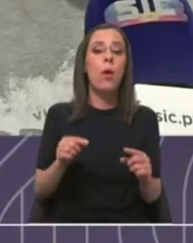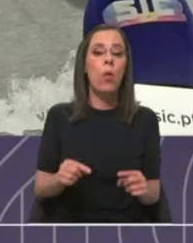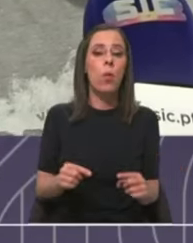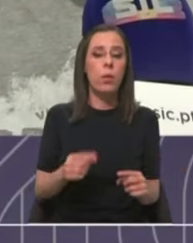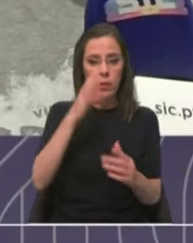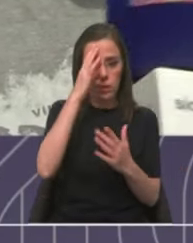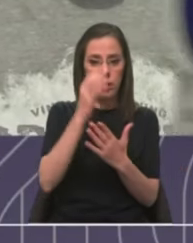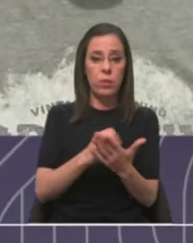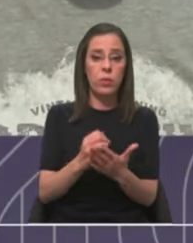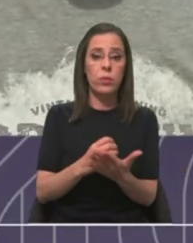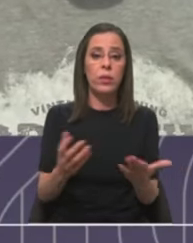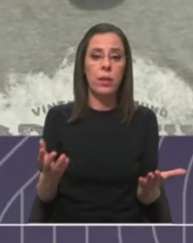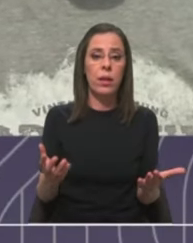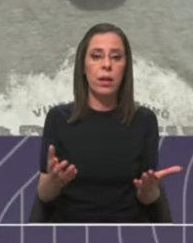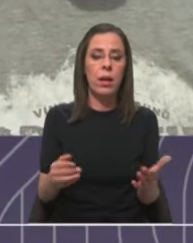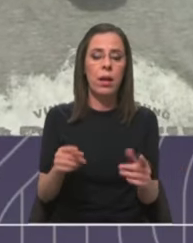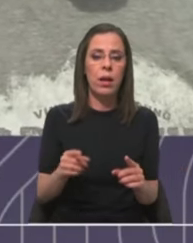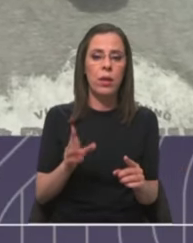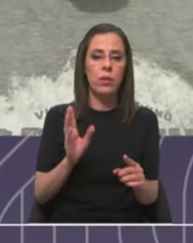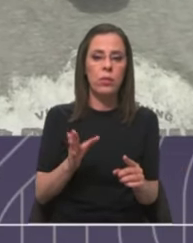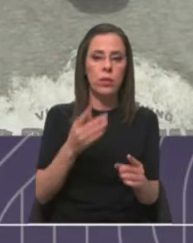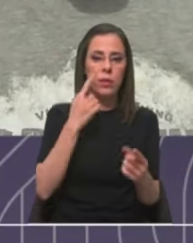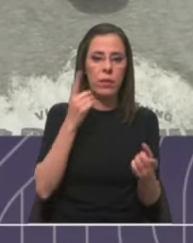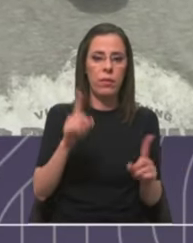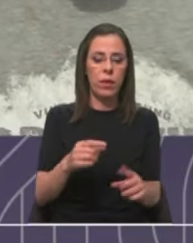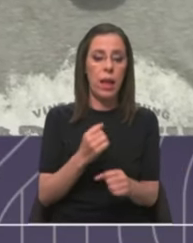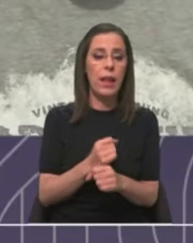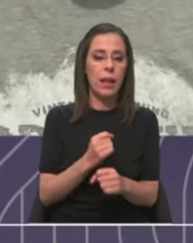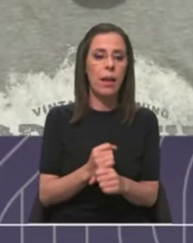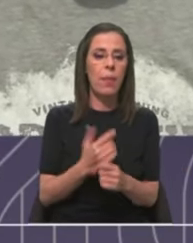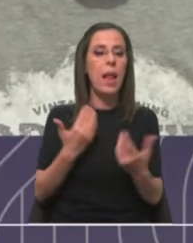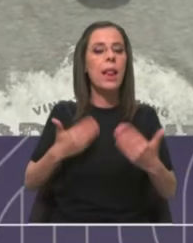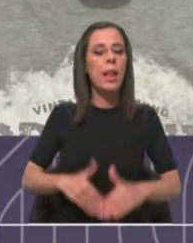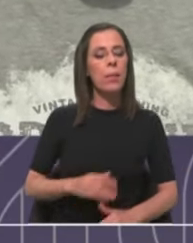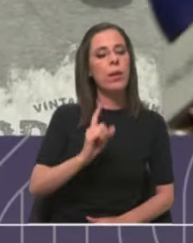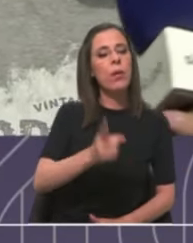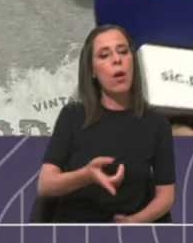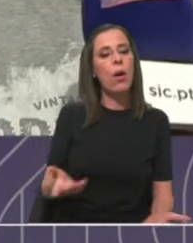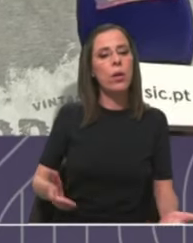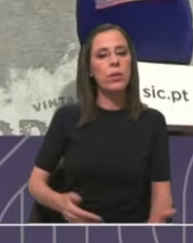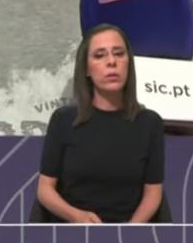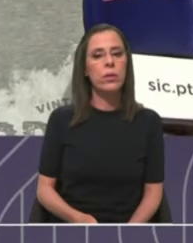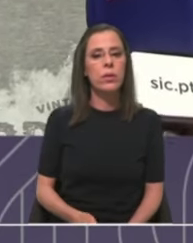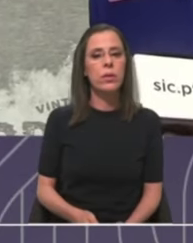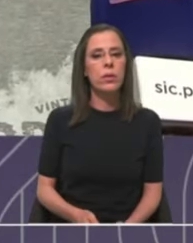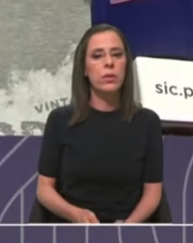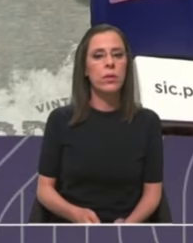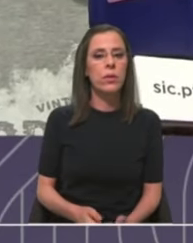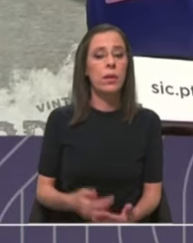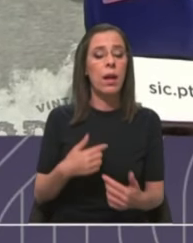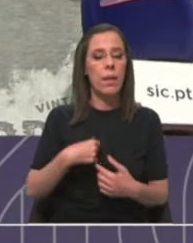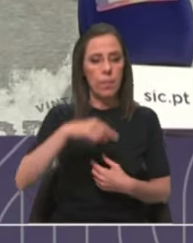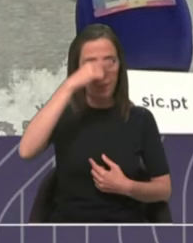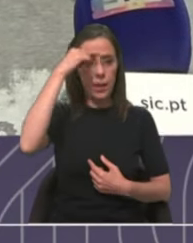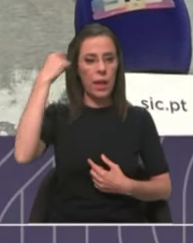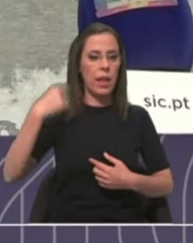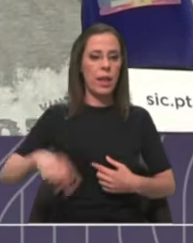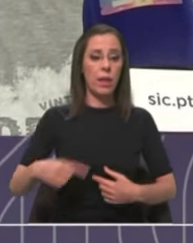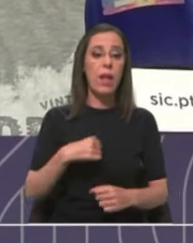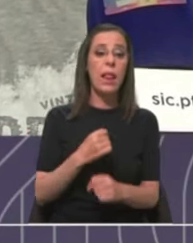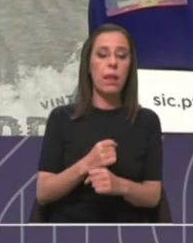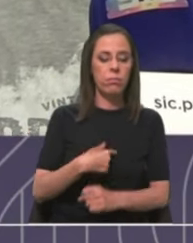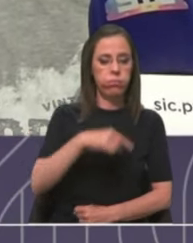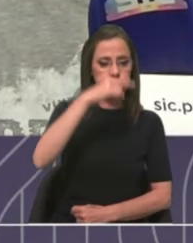tem essa noção. O Carlos já teve de voltar ao trabalho, com que limitações é que ficou? Eu custa muito a fazer o meu